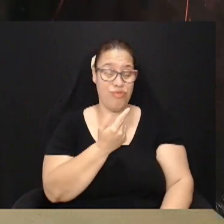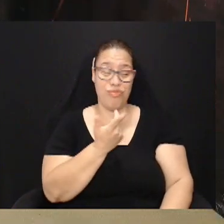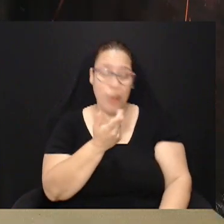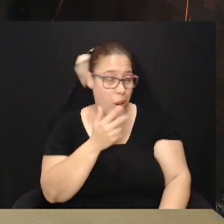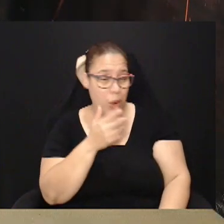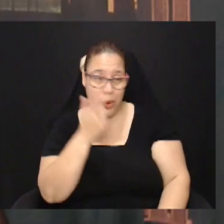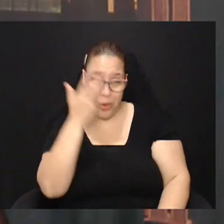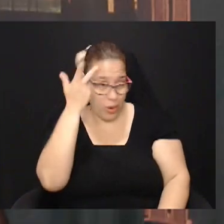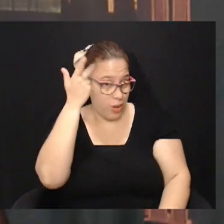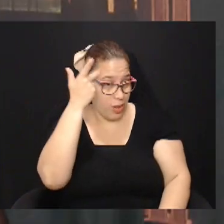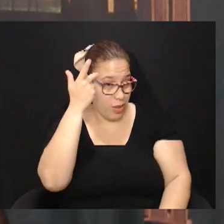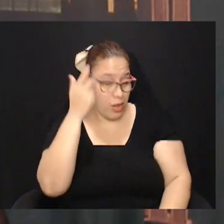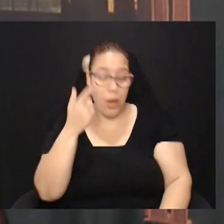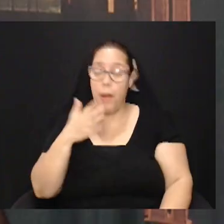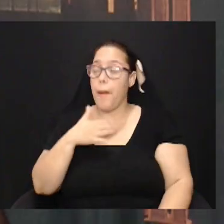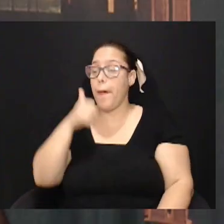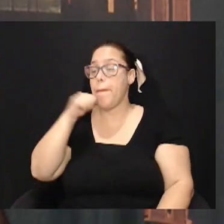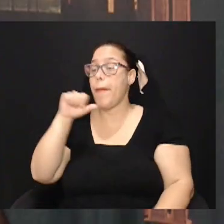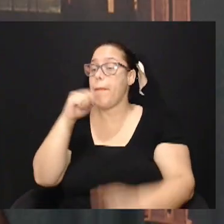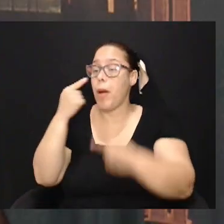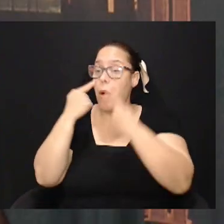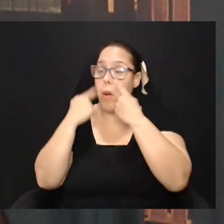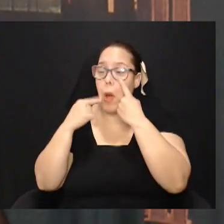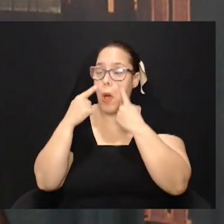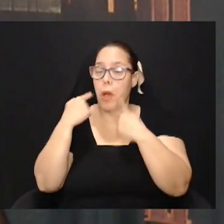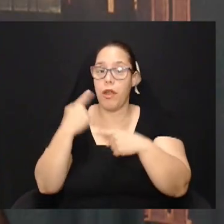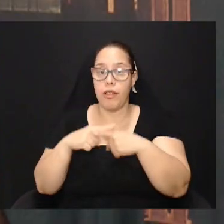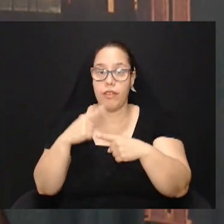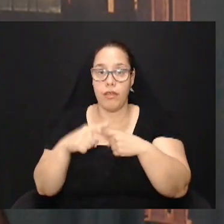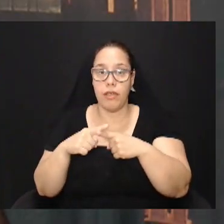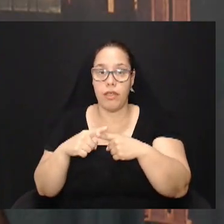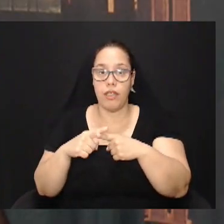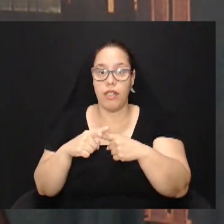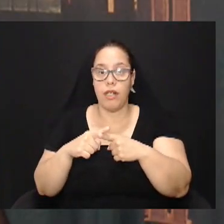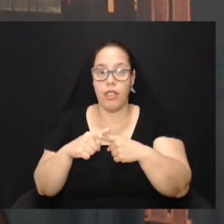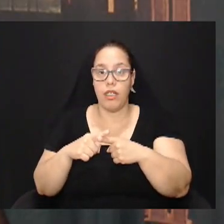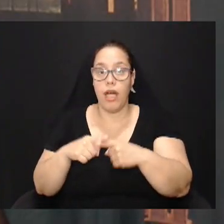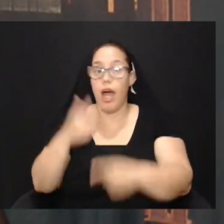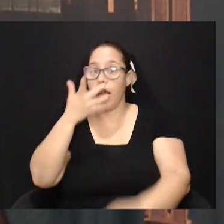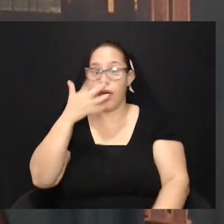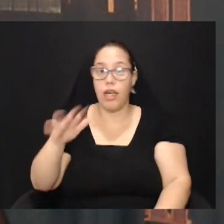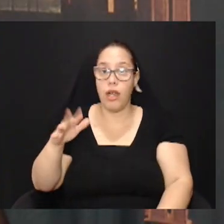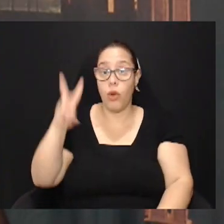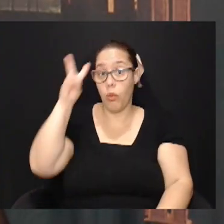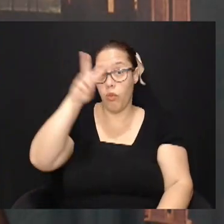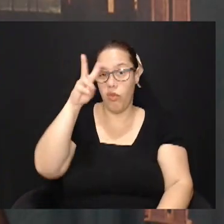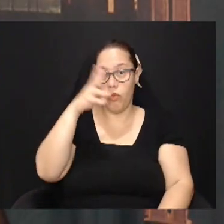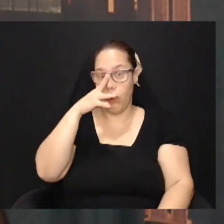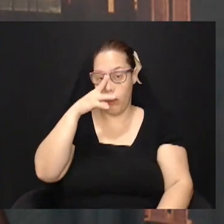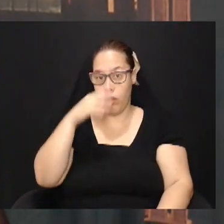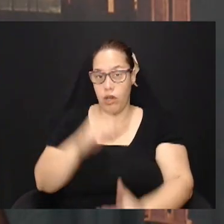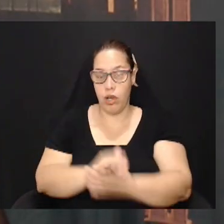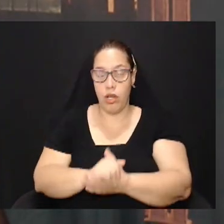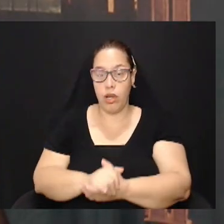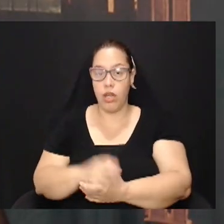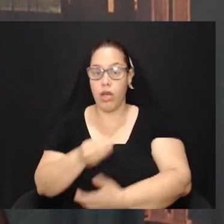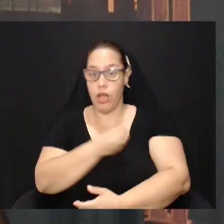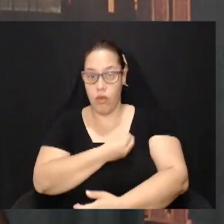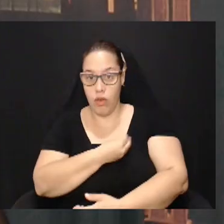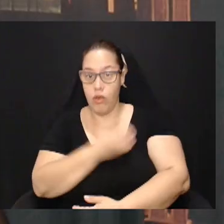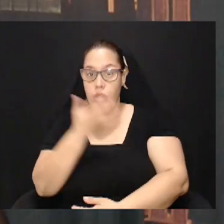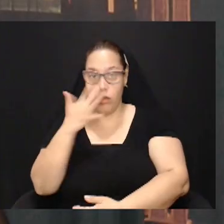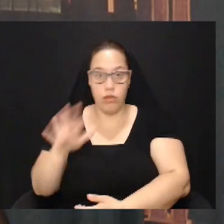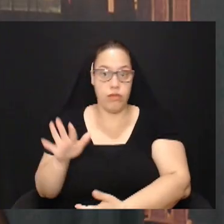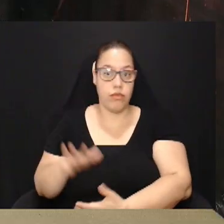tá chorando porque, olha, aquela criança me lembrou uma situação que eu vivi. Exato. Né? Muito bom.